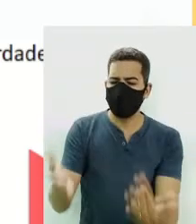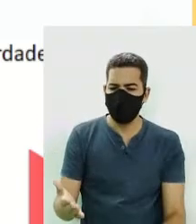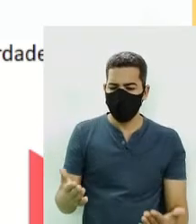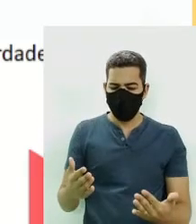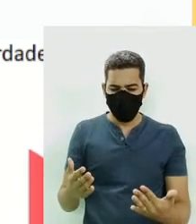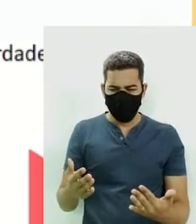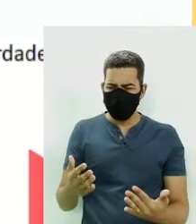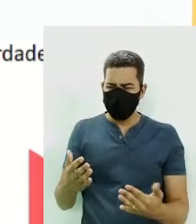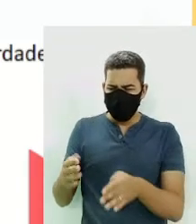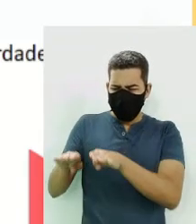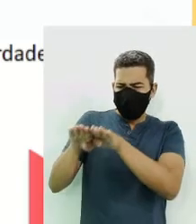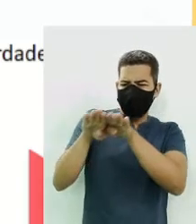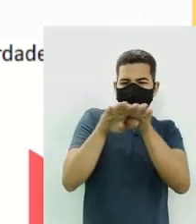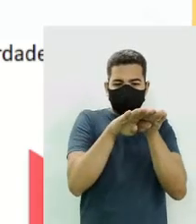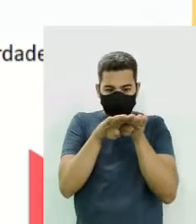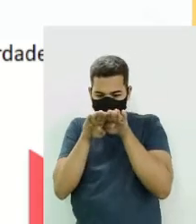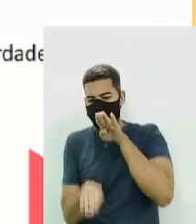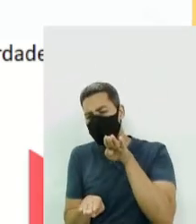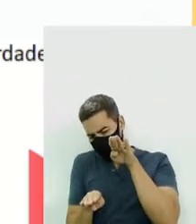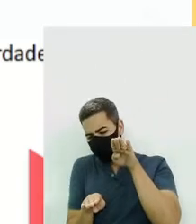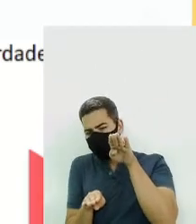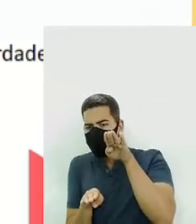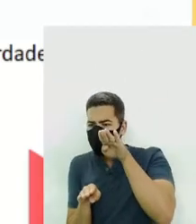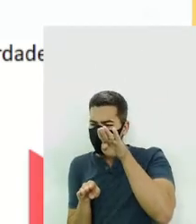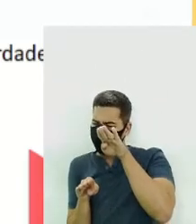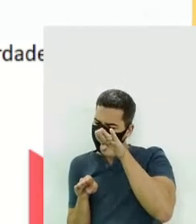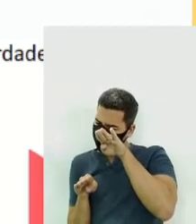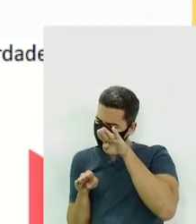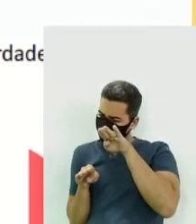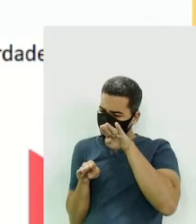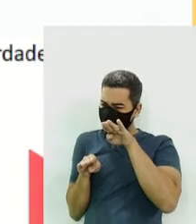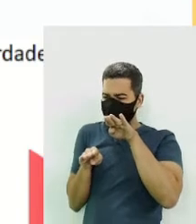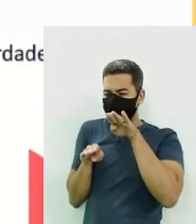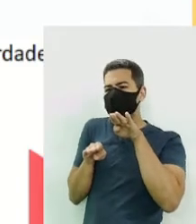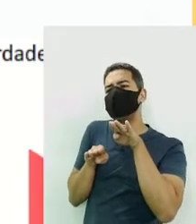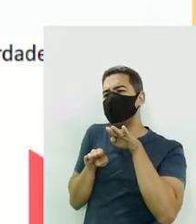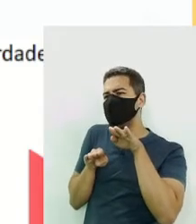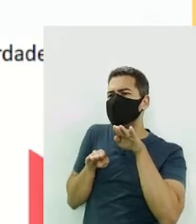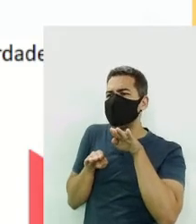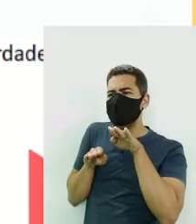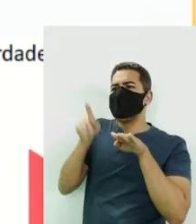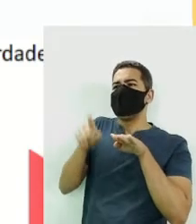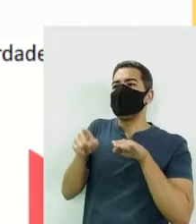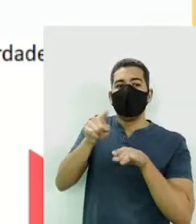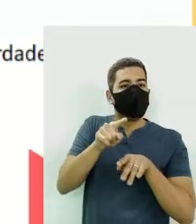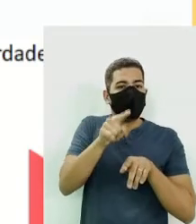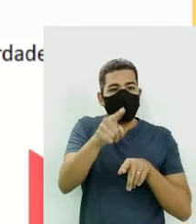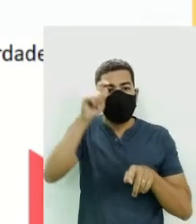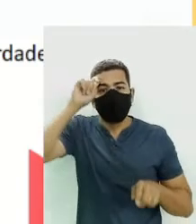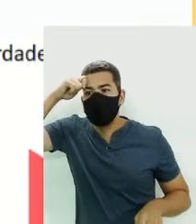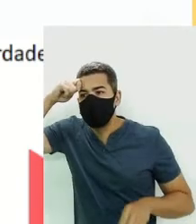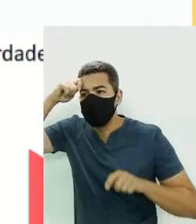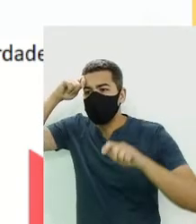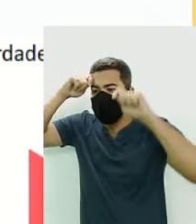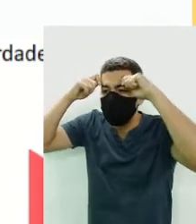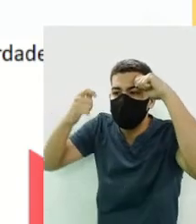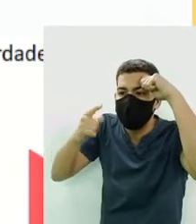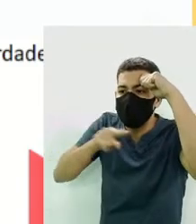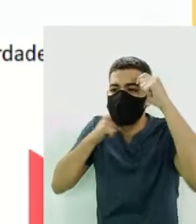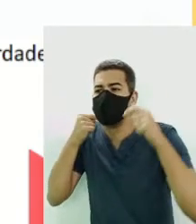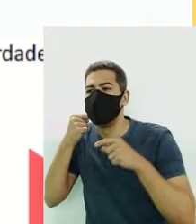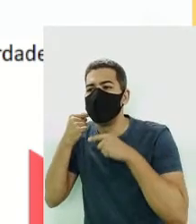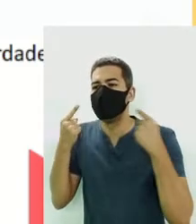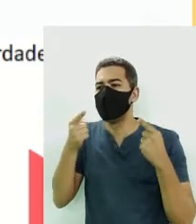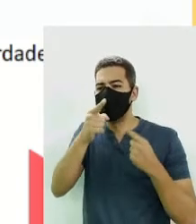a desigualdade se ergueu em um país. Negros têm mais alta taxa de mortalidade pela polícia e